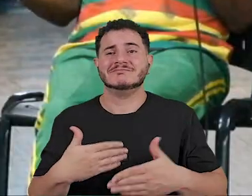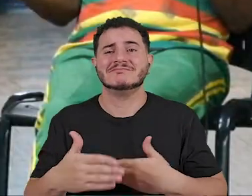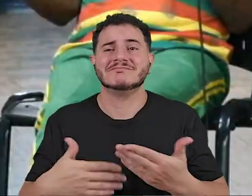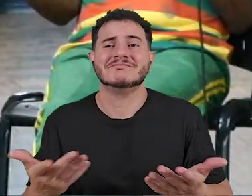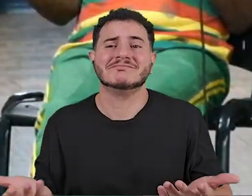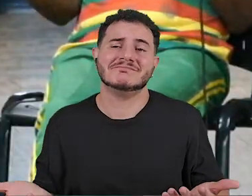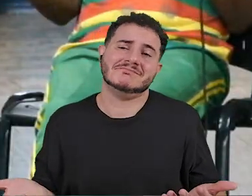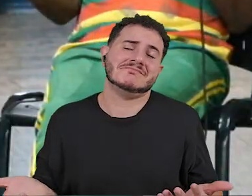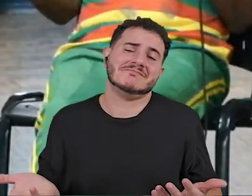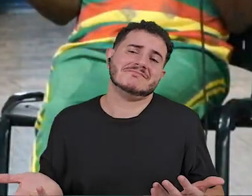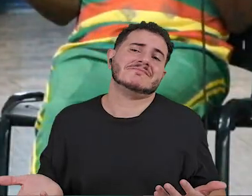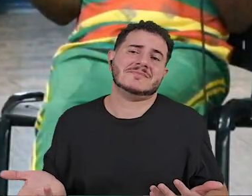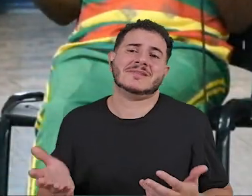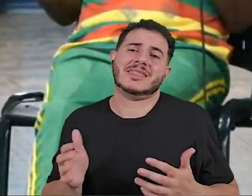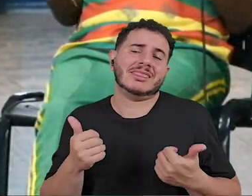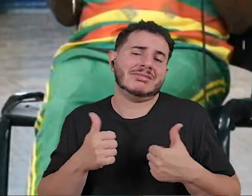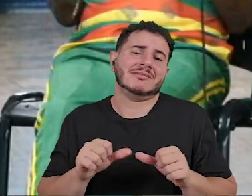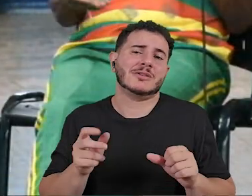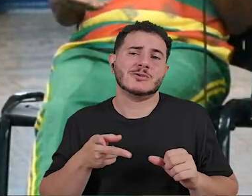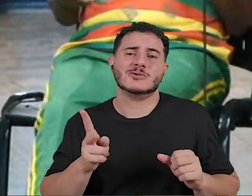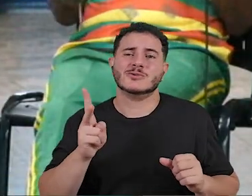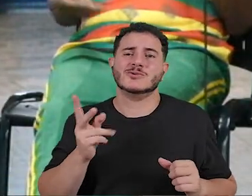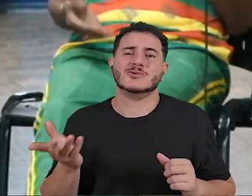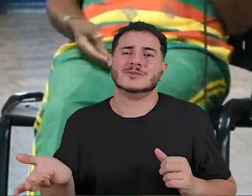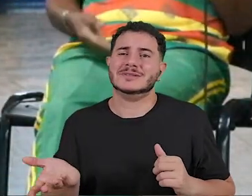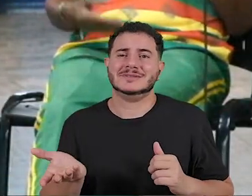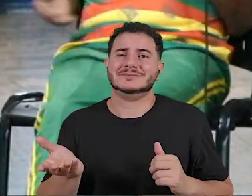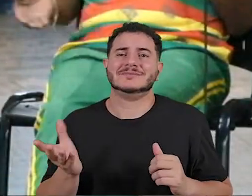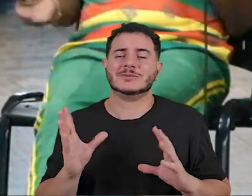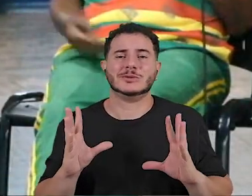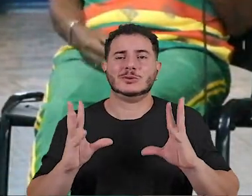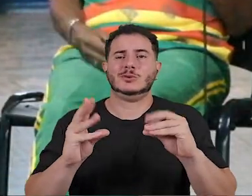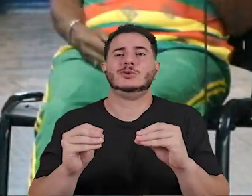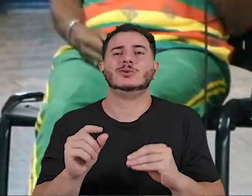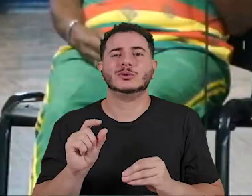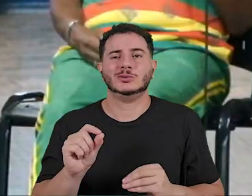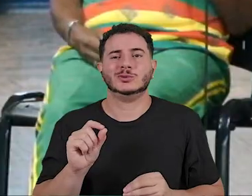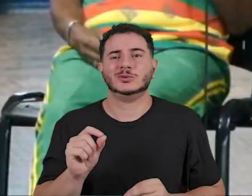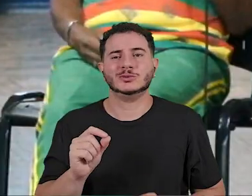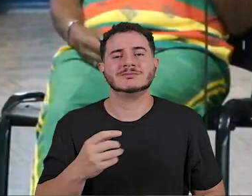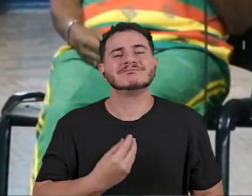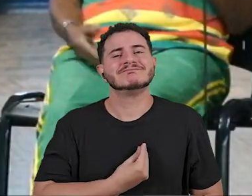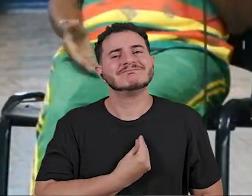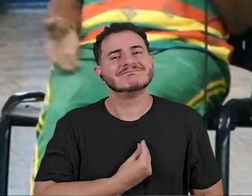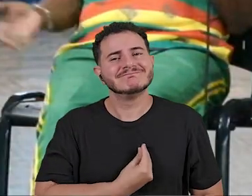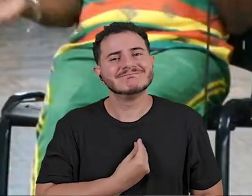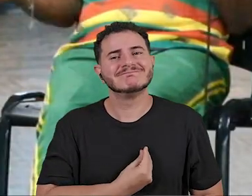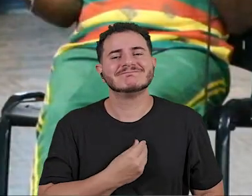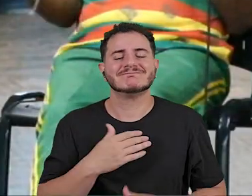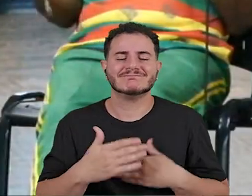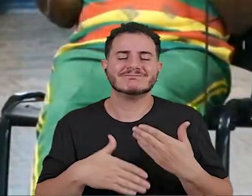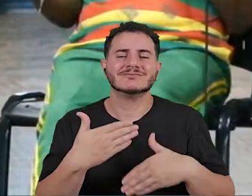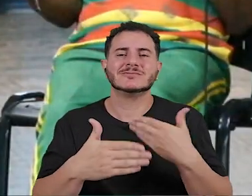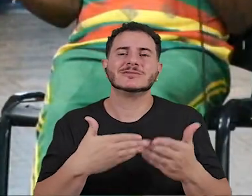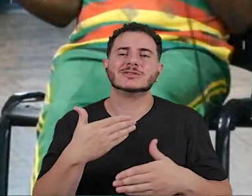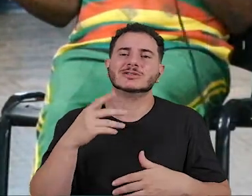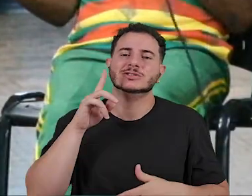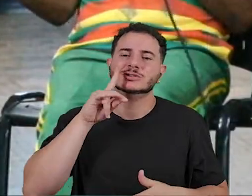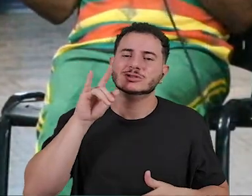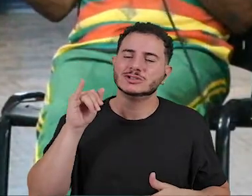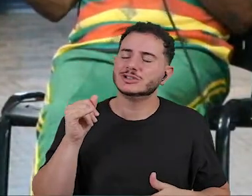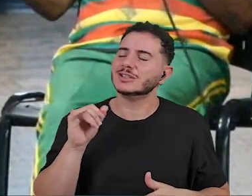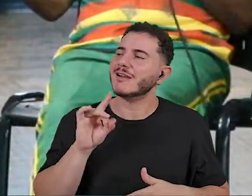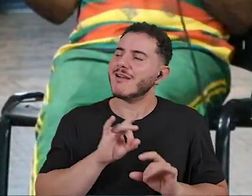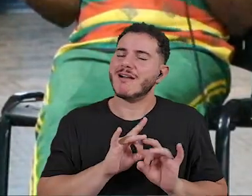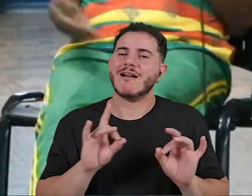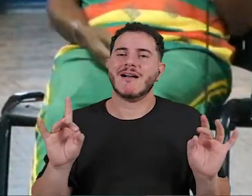é essa que está vivenciando o dia a dia, e aí nós estamos aí, entendeu? É o que o meu